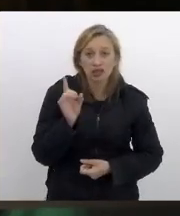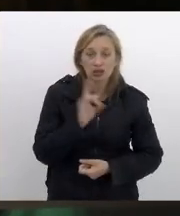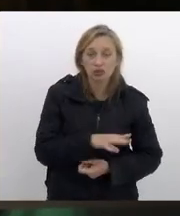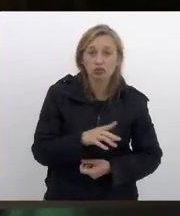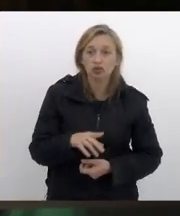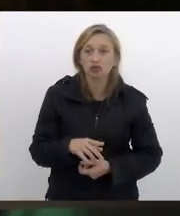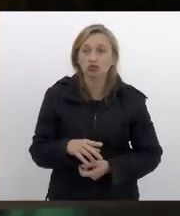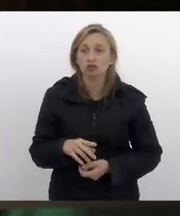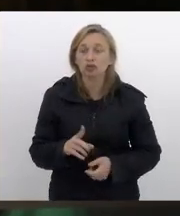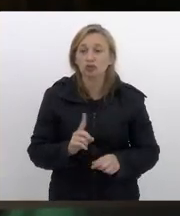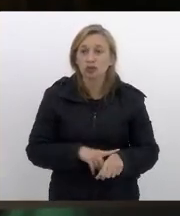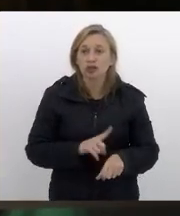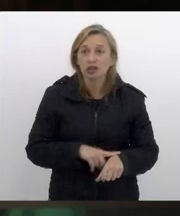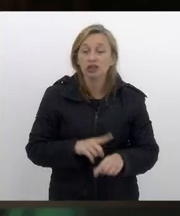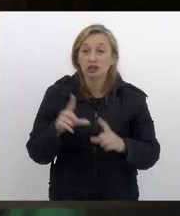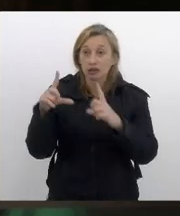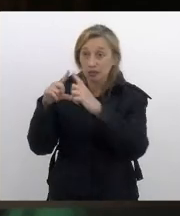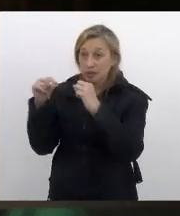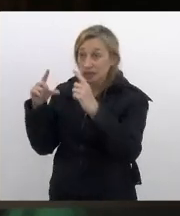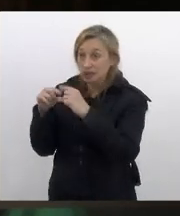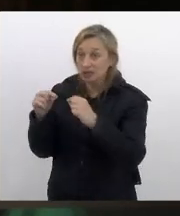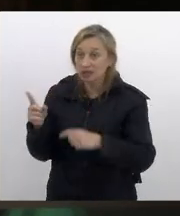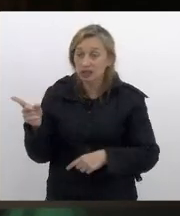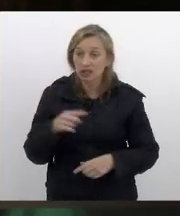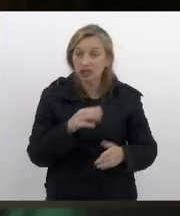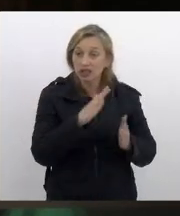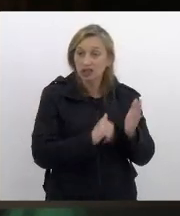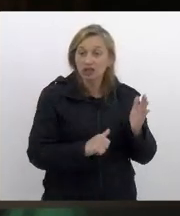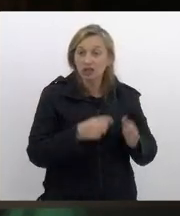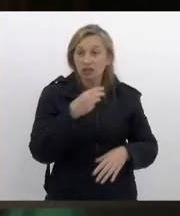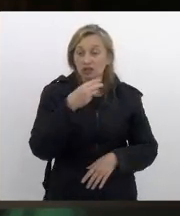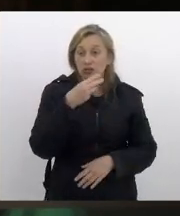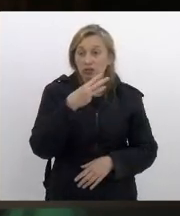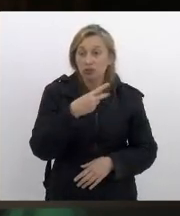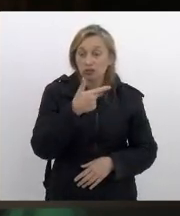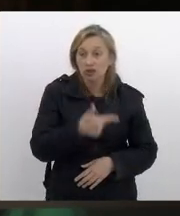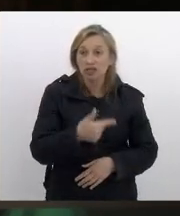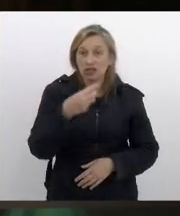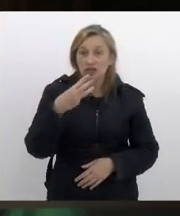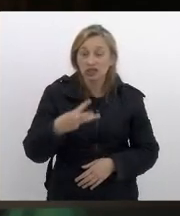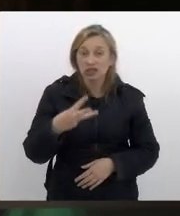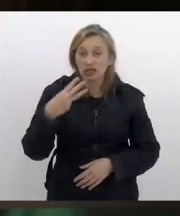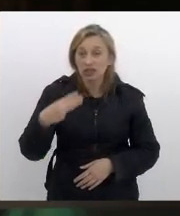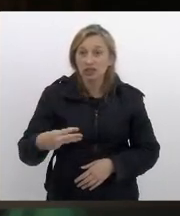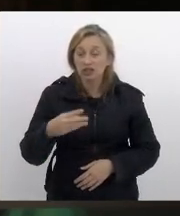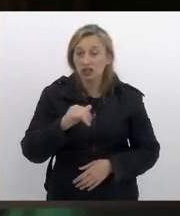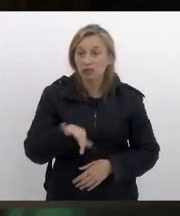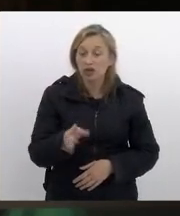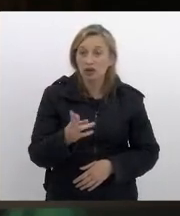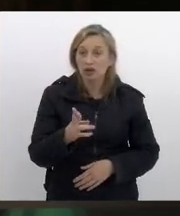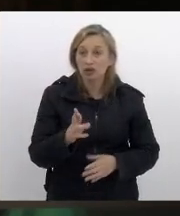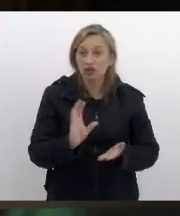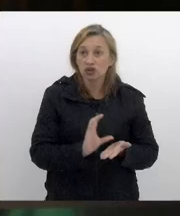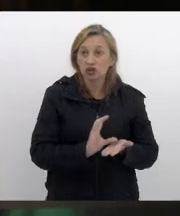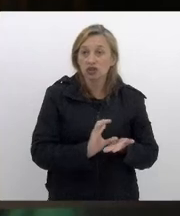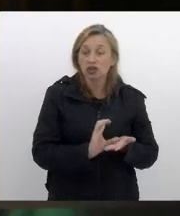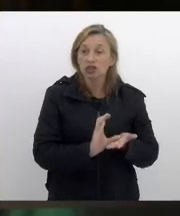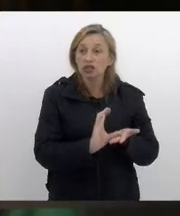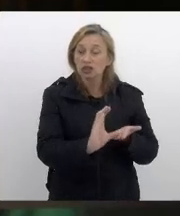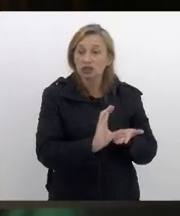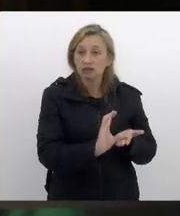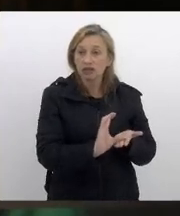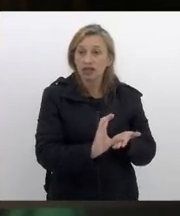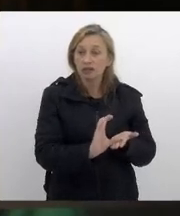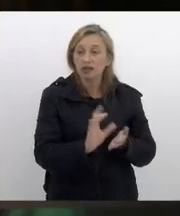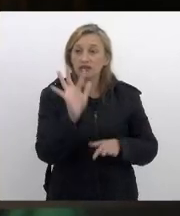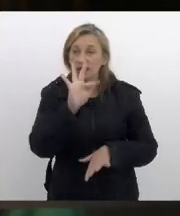vez, vim Brasília, vim aqui, retira 233 bilhões anuais de verbas federais, depois volta